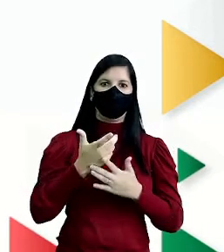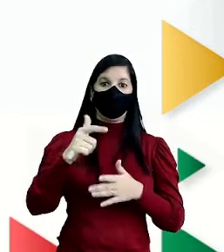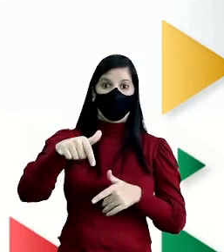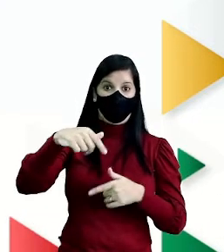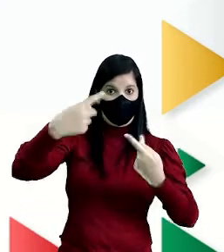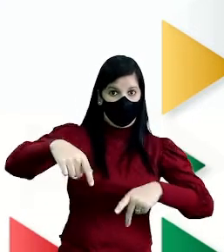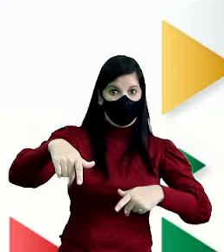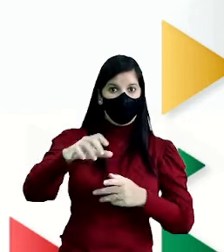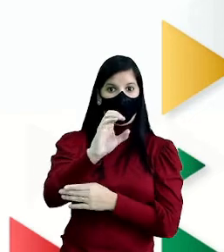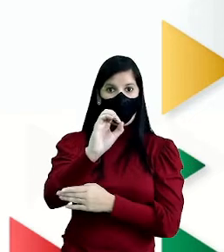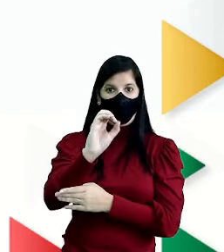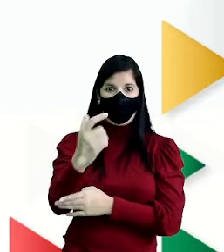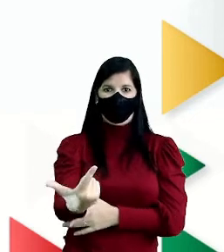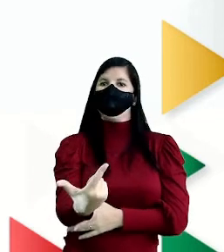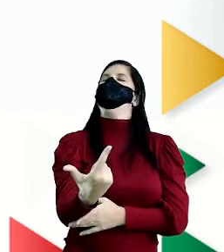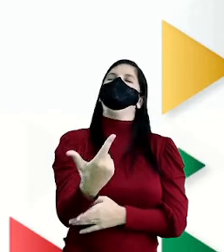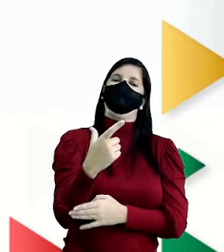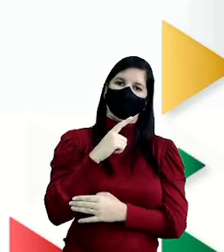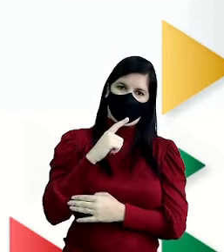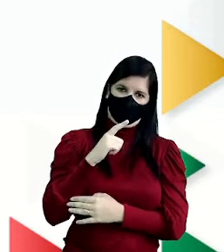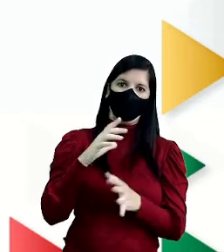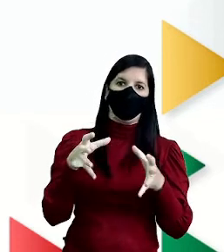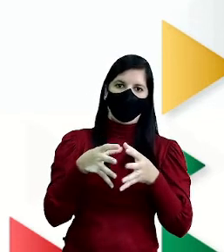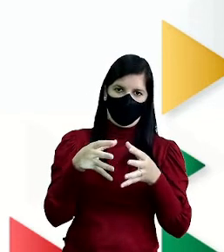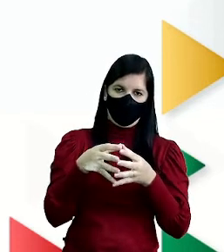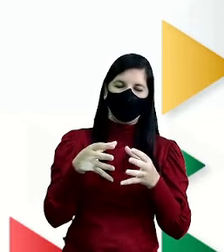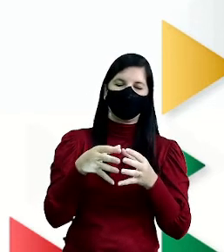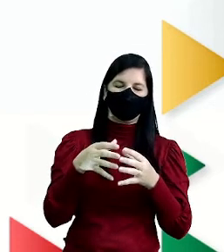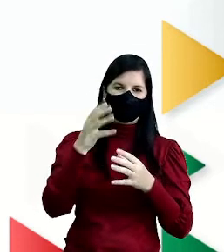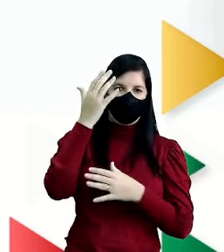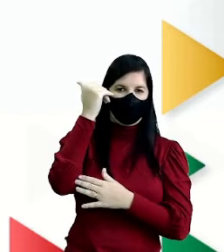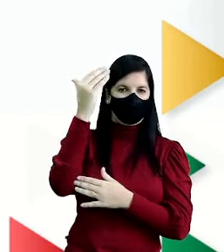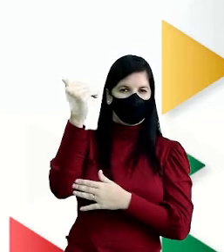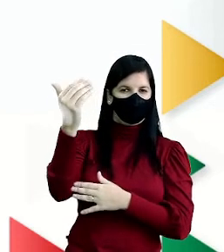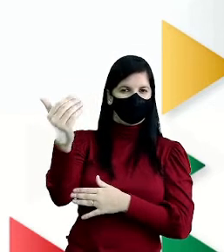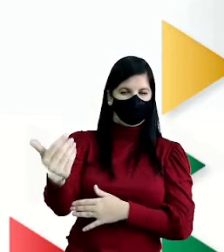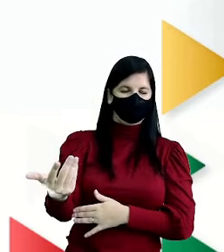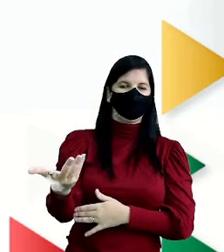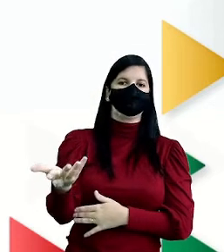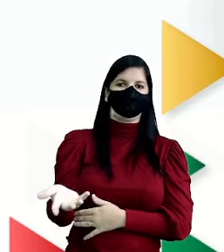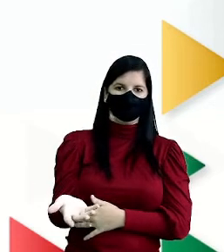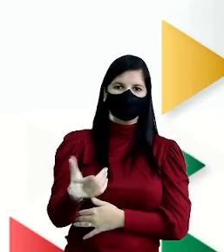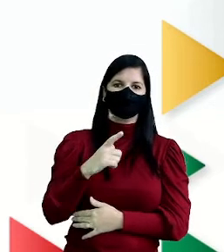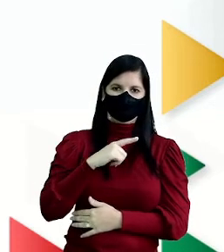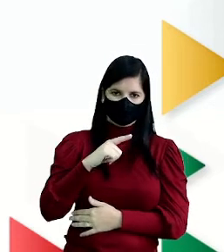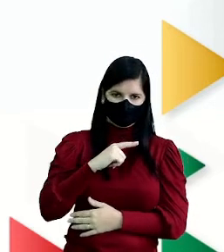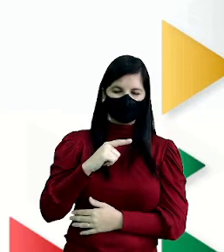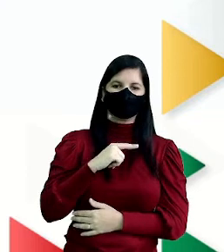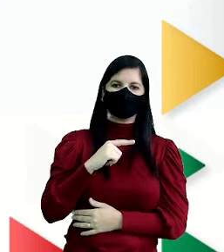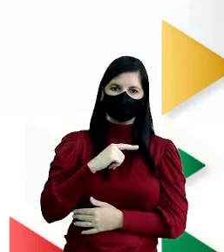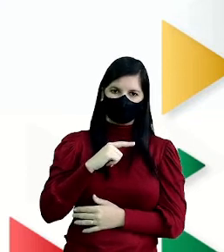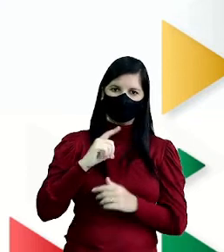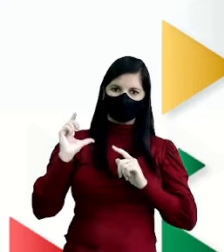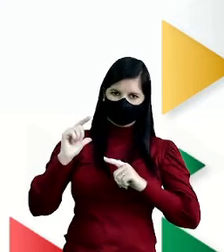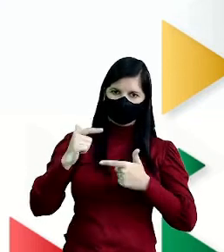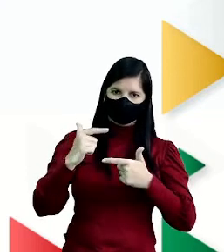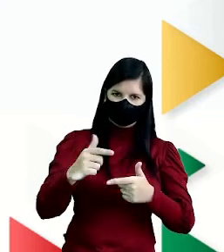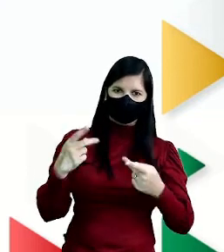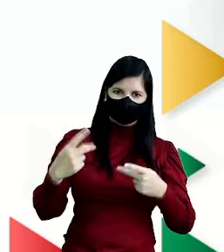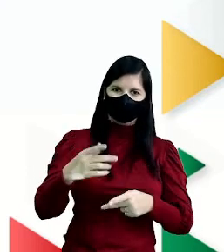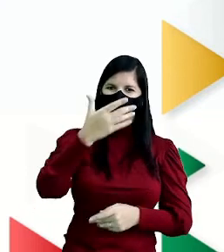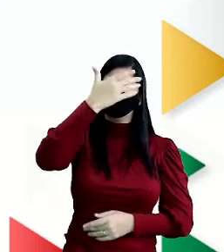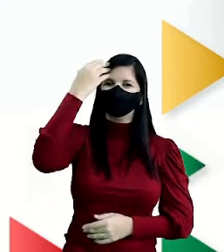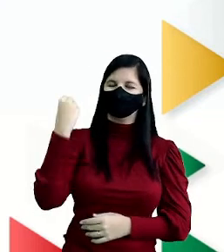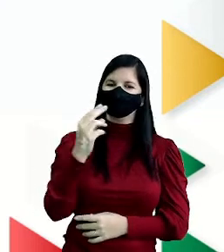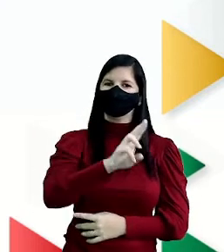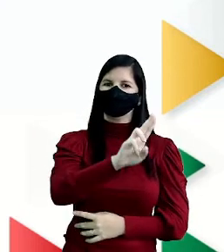Olinda, né, eita, que agora eu esqueci o nome, que é bastante conhecida, que tem, agora eu esqueci o nome